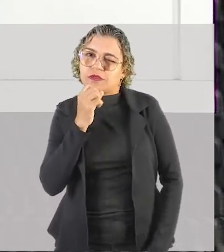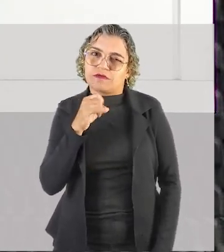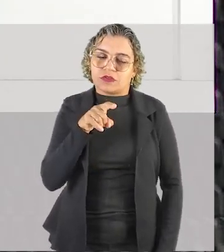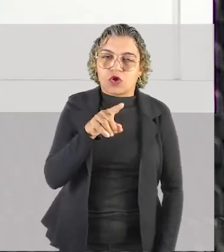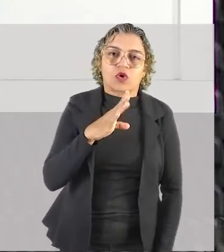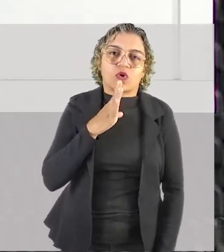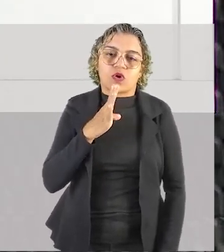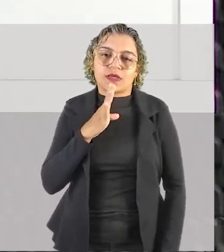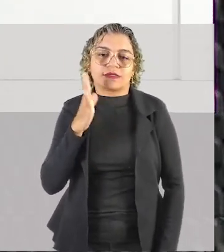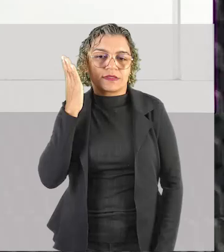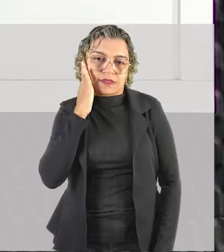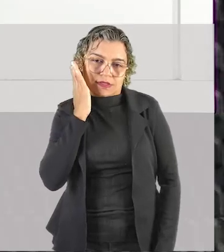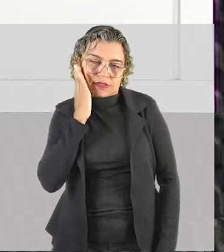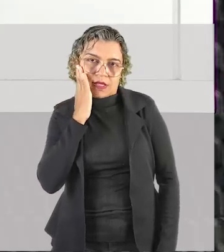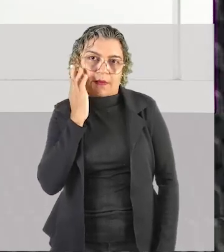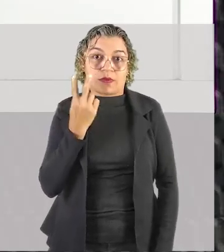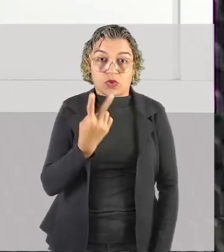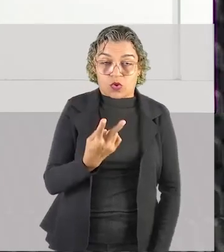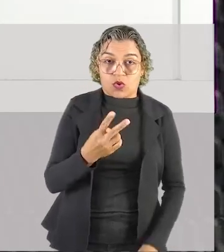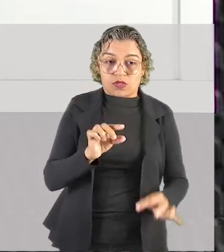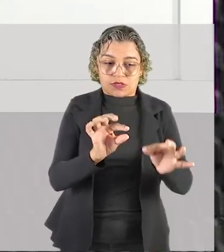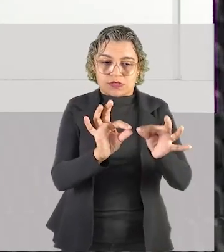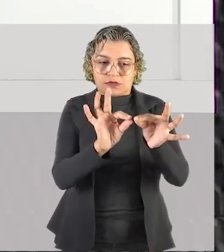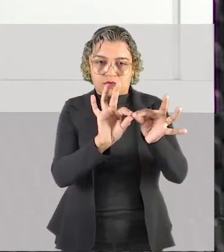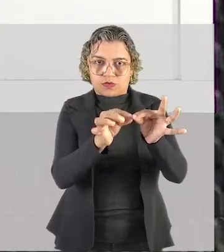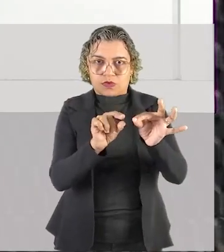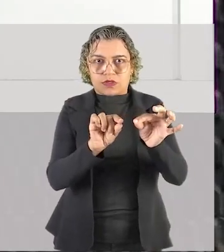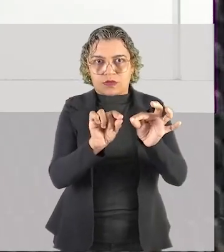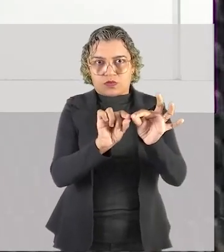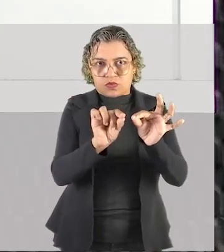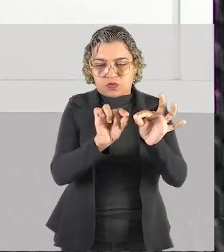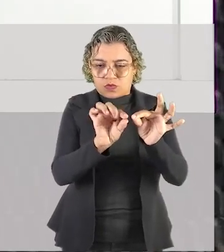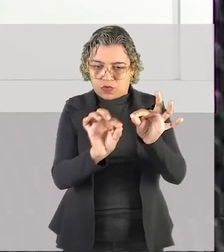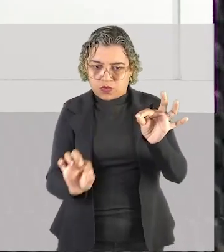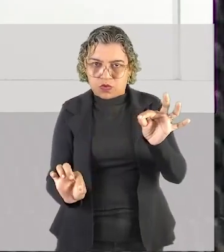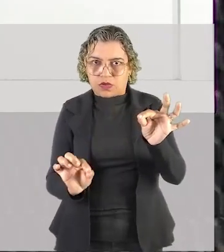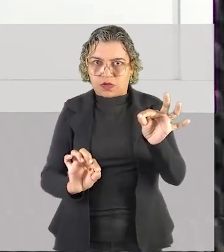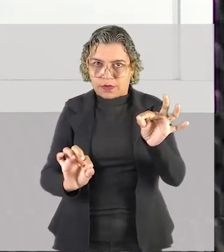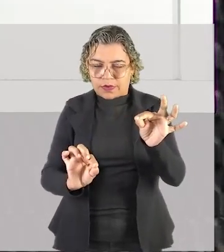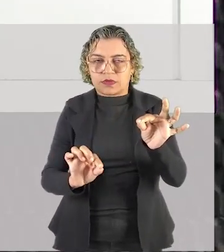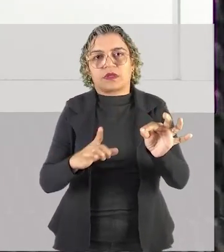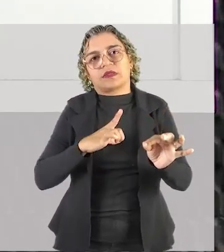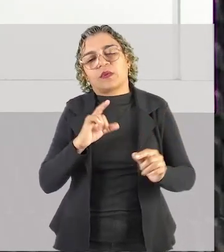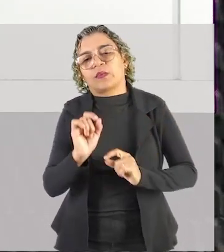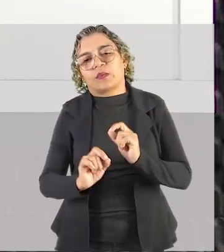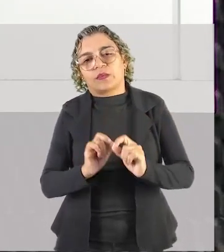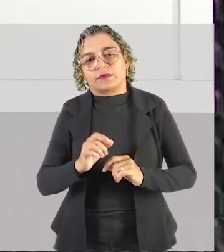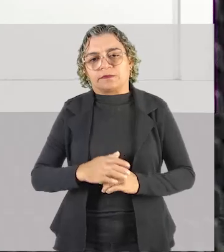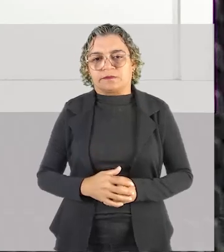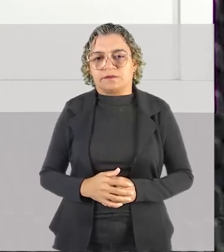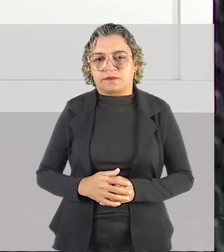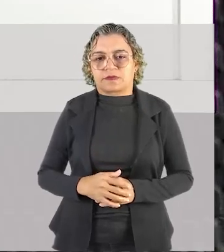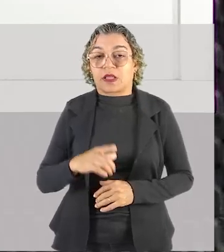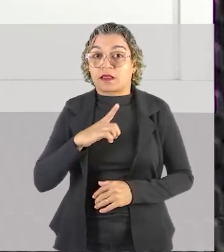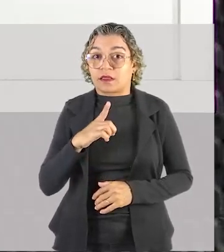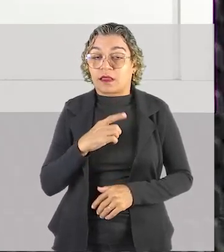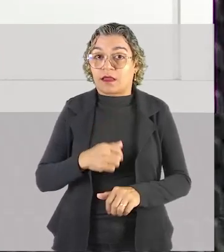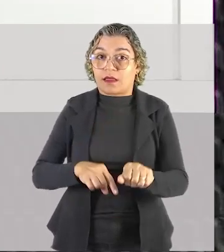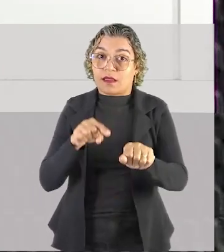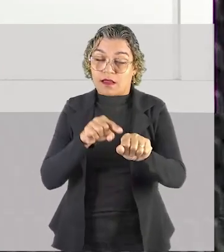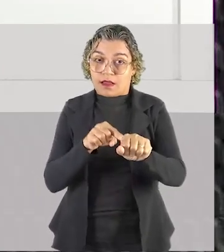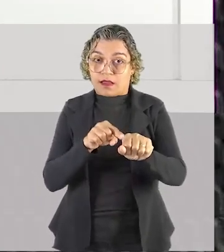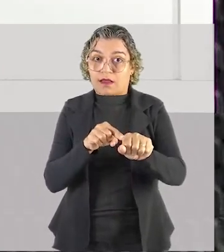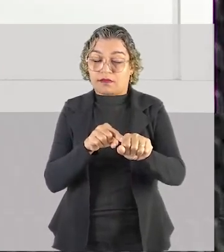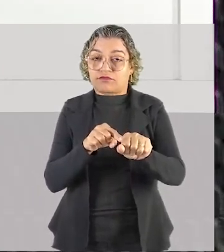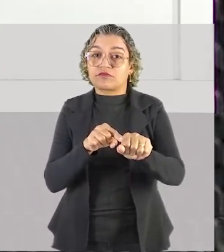conhece dois pontos, vai ser possível você montar a lei de formação da função. Tá? Ora, você encontra esse coeficiente A,